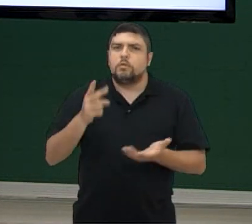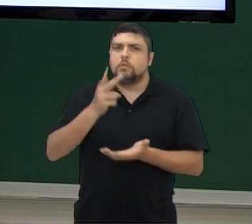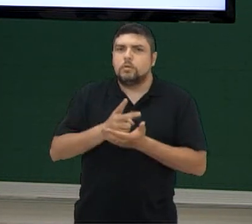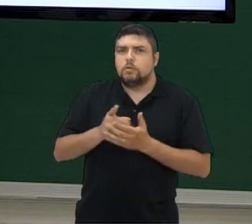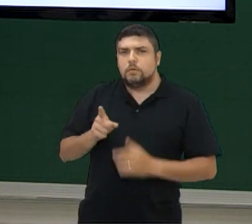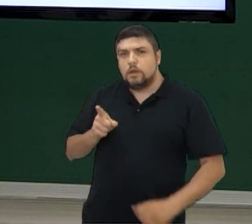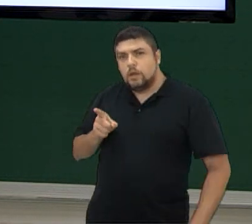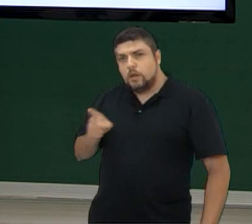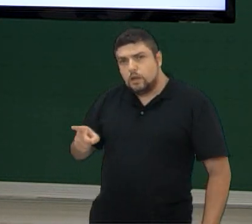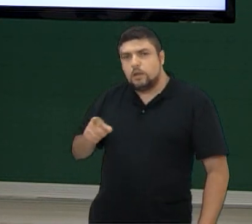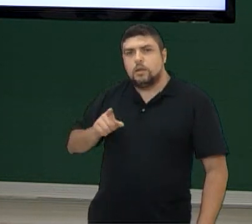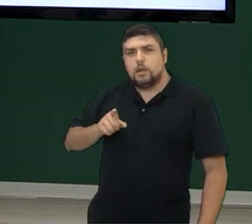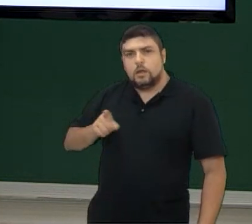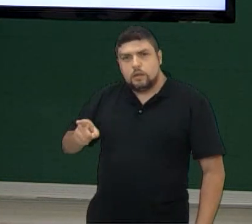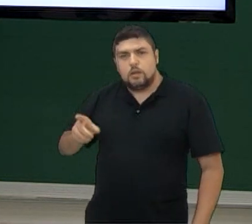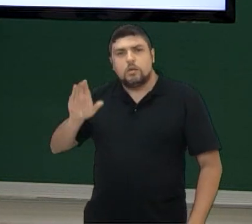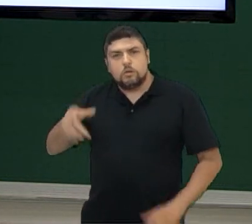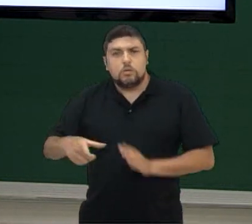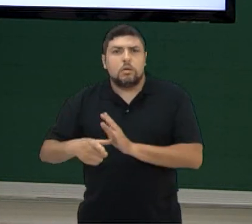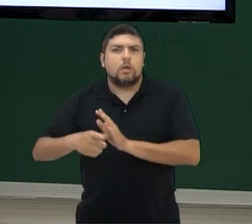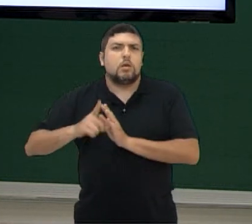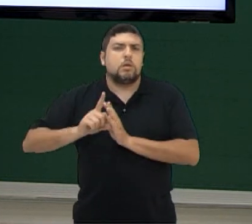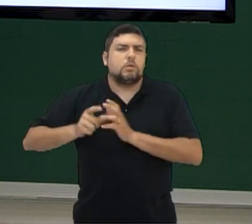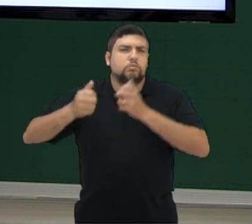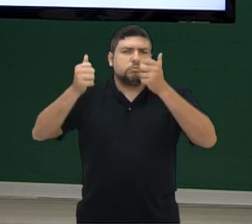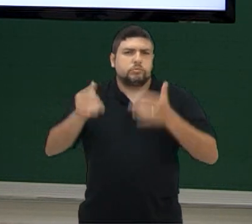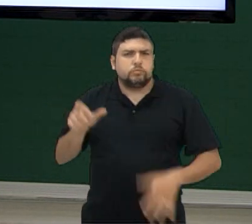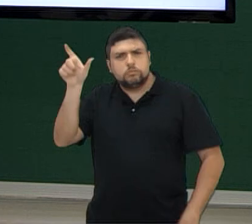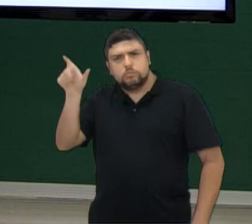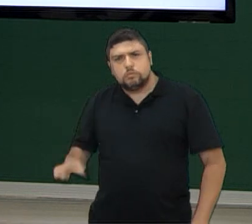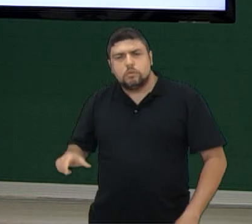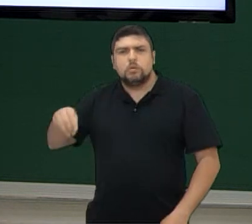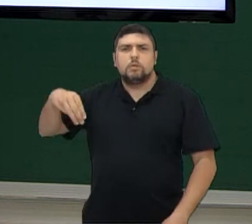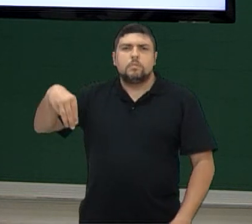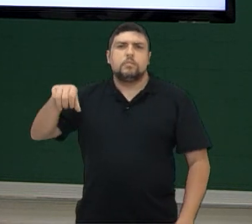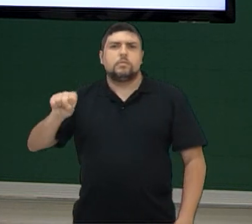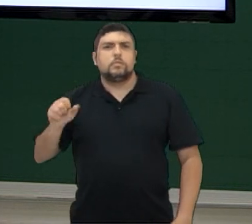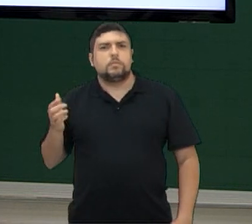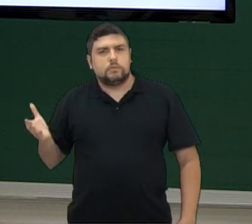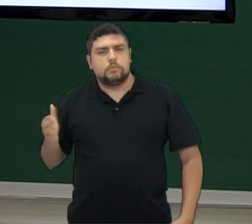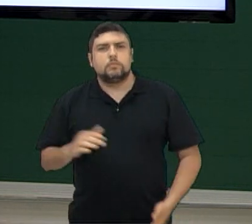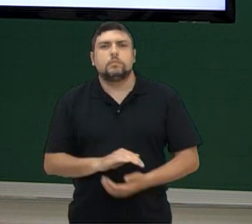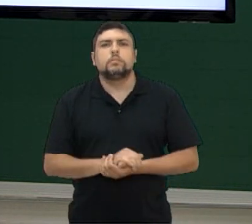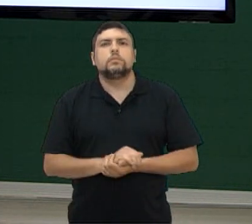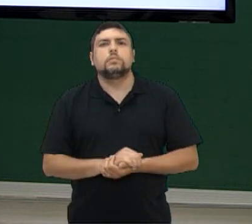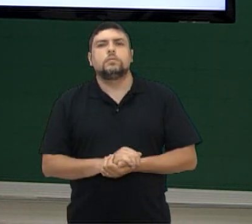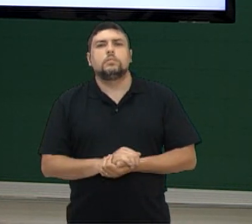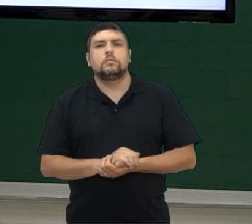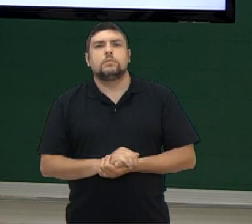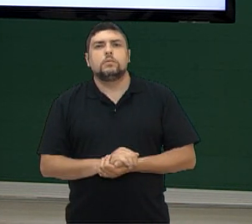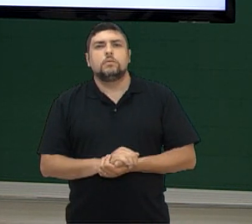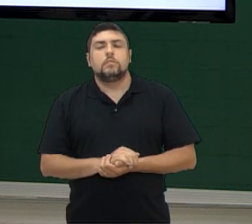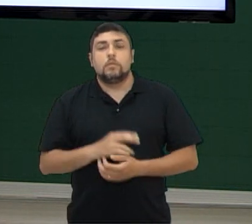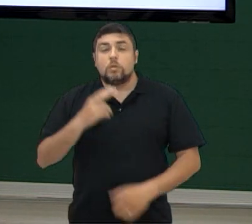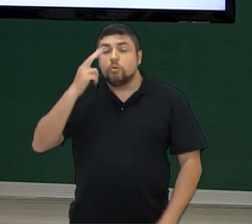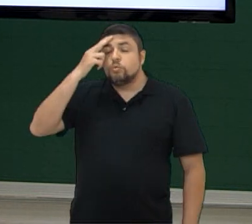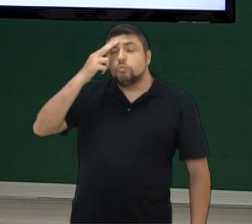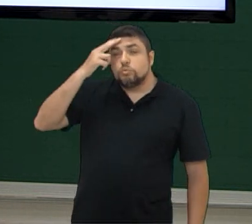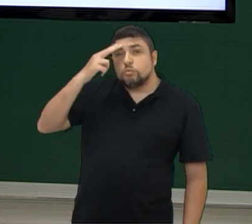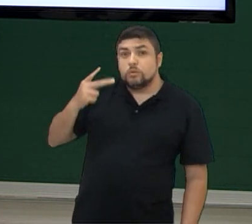um sujeito que já está explicitado no início do texto. Que mais que diz ali? Mas seu sonho